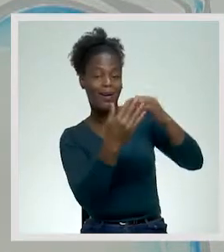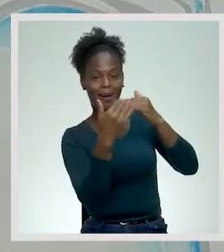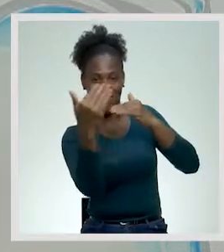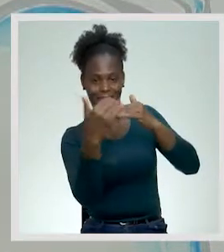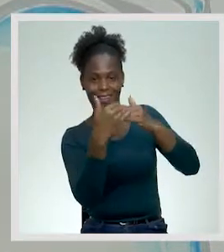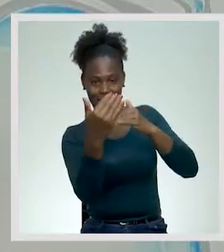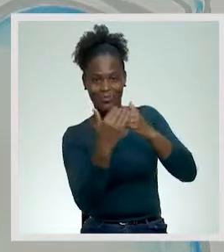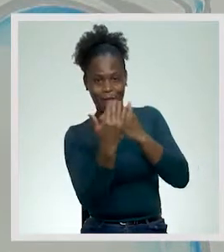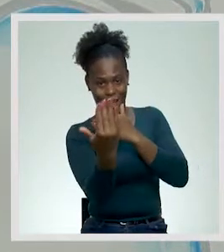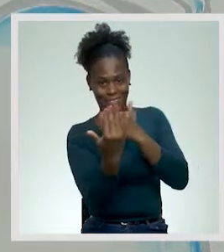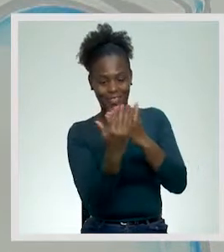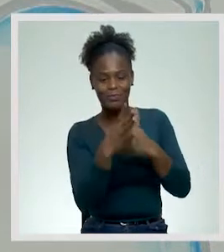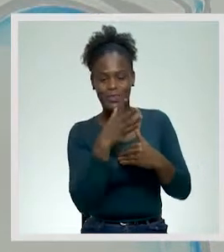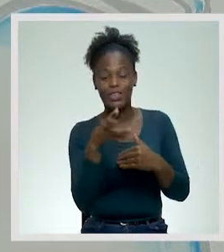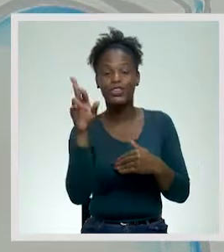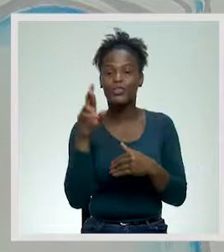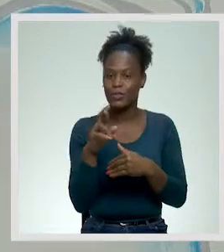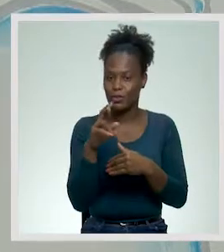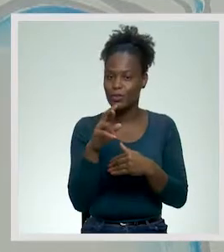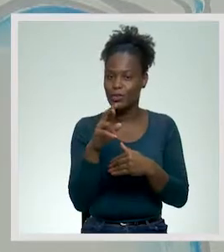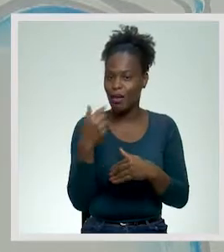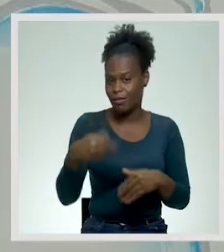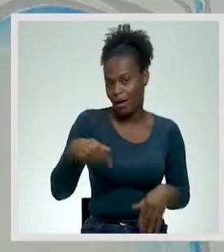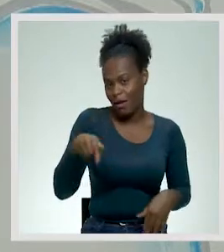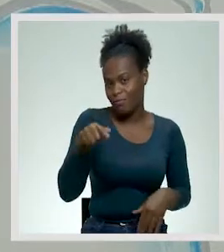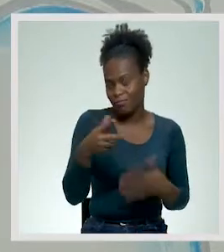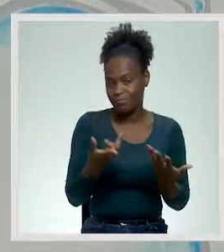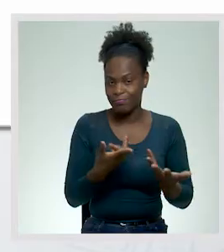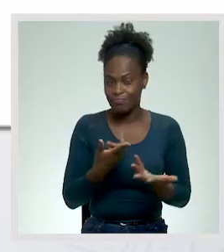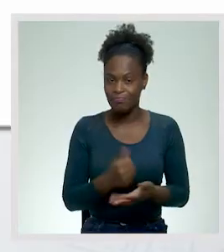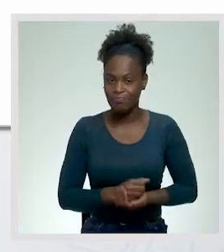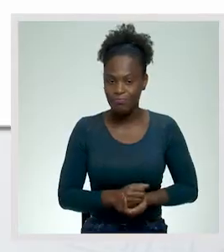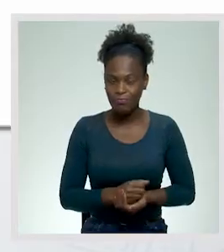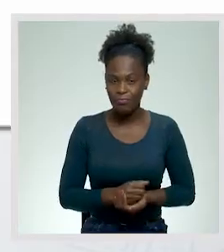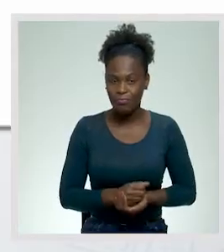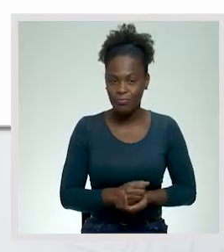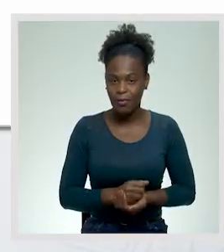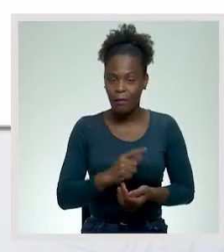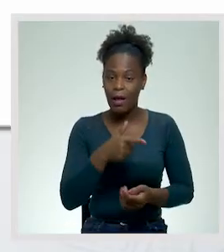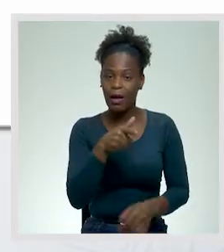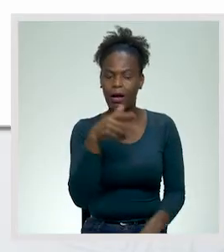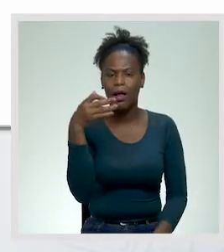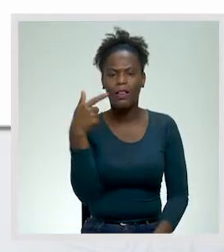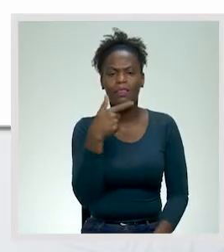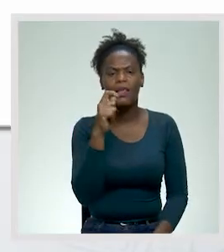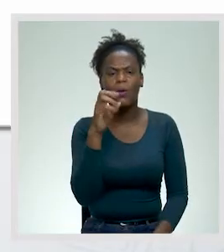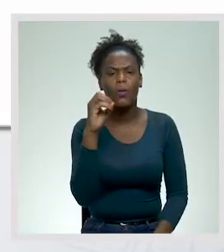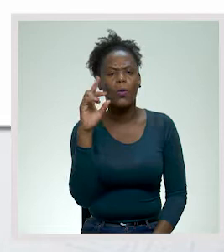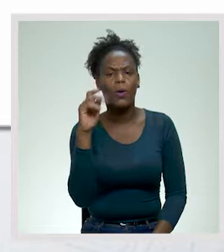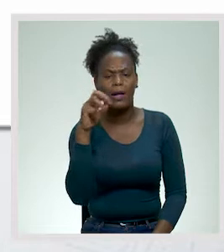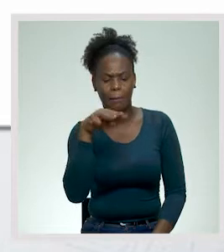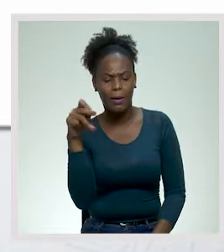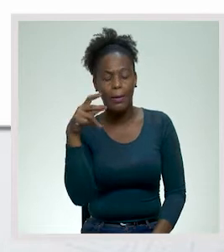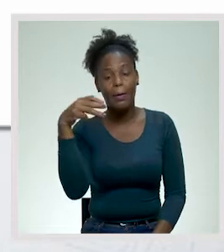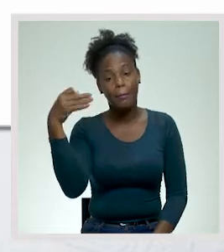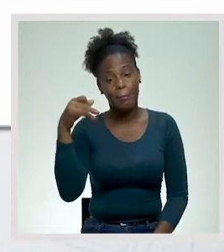caso, está representado por x. Pelo Teorema de Pitágoras, num triângulo